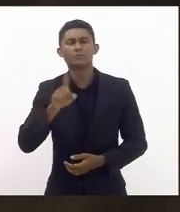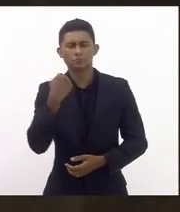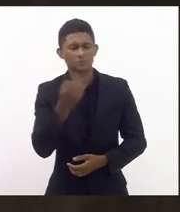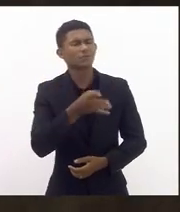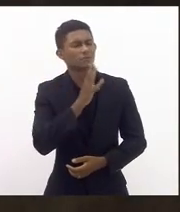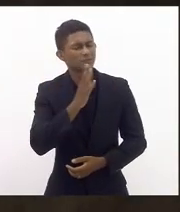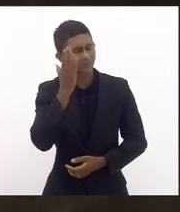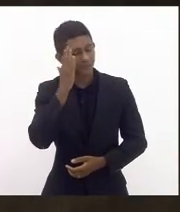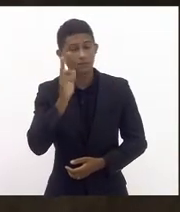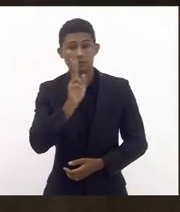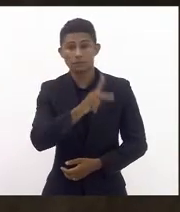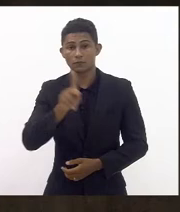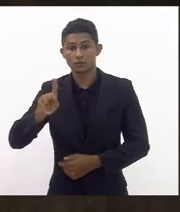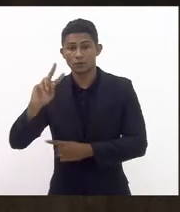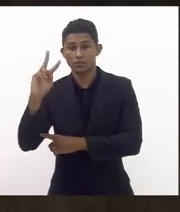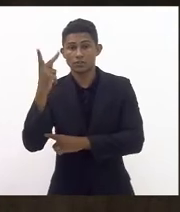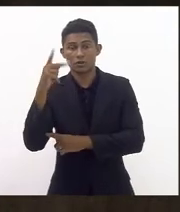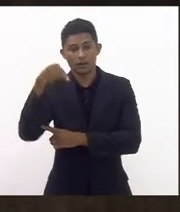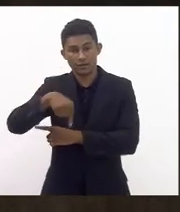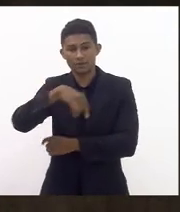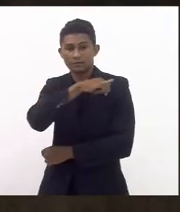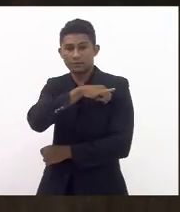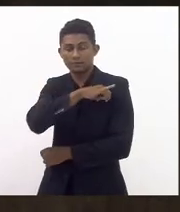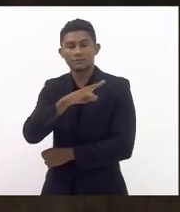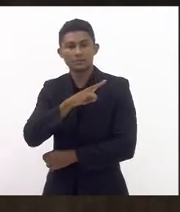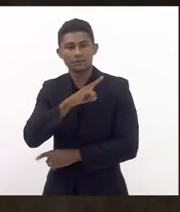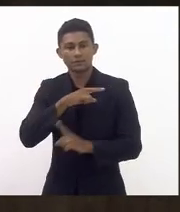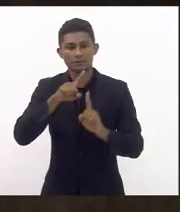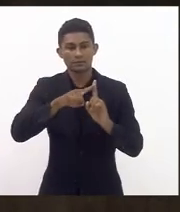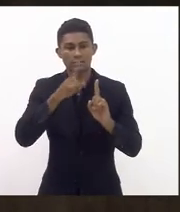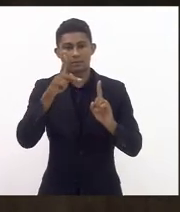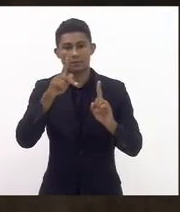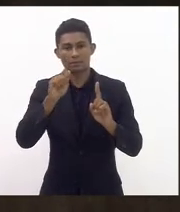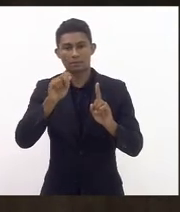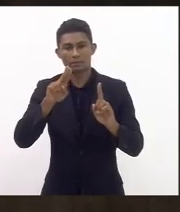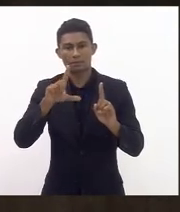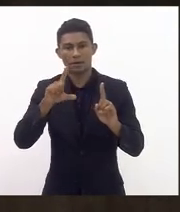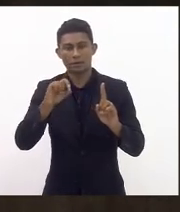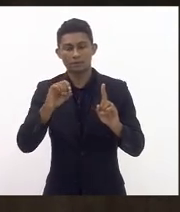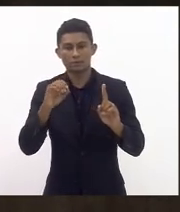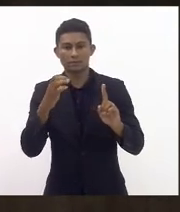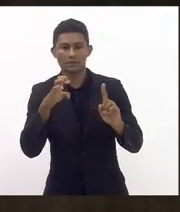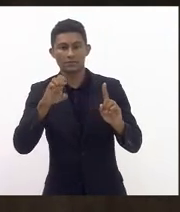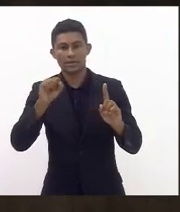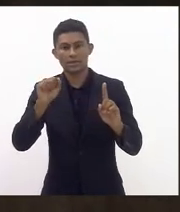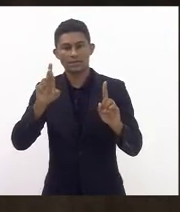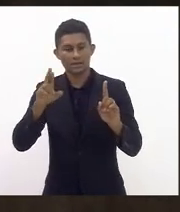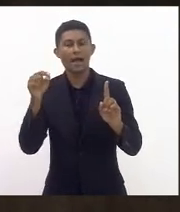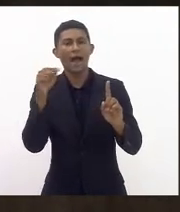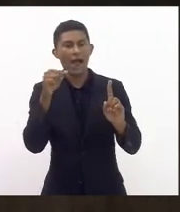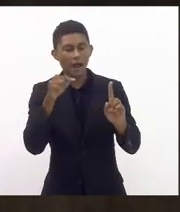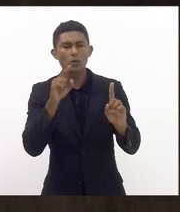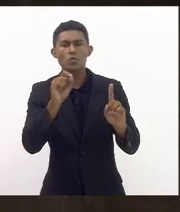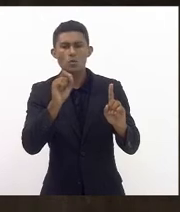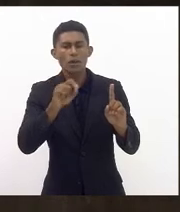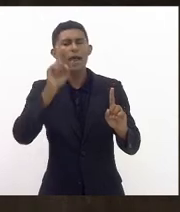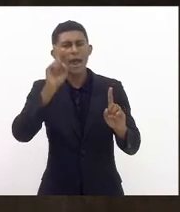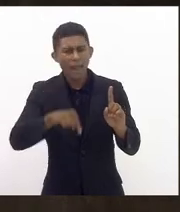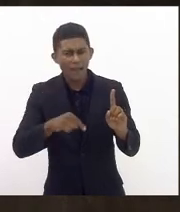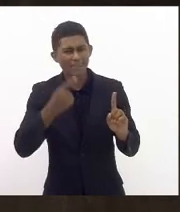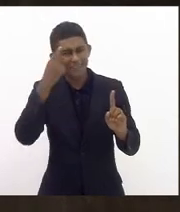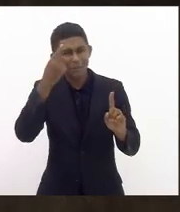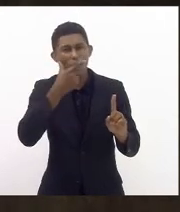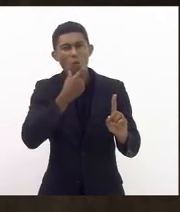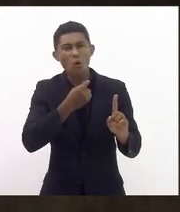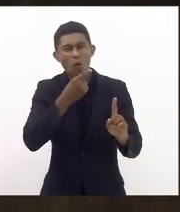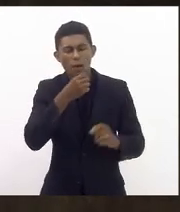mas tem um professor de história aqui do Rio de Janeiro, o Paulo César de Araújo, que é um grande biógrafo do Roberto Carlos, Ele esteve implicado naquela